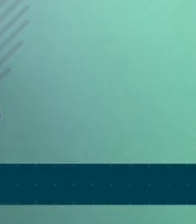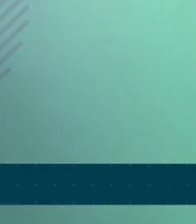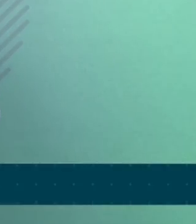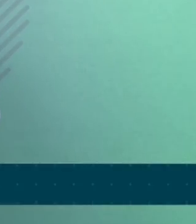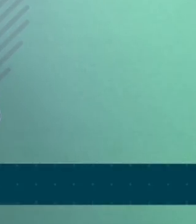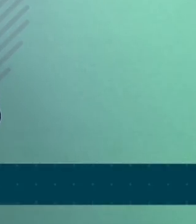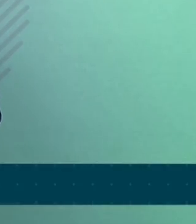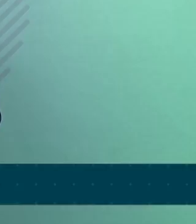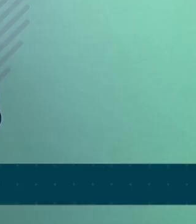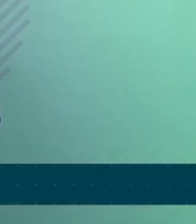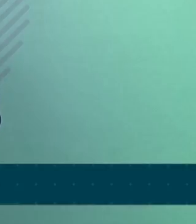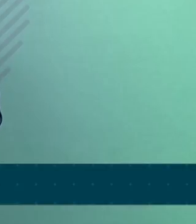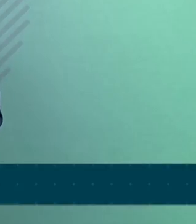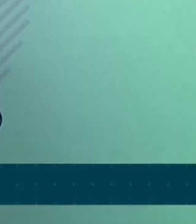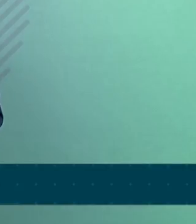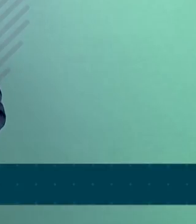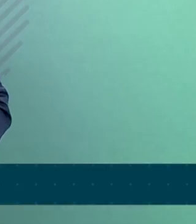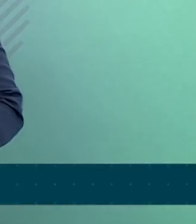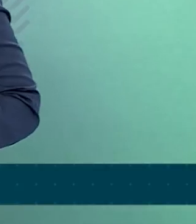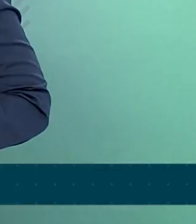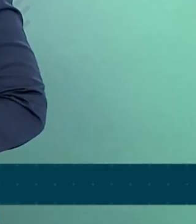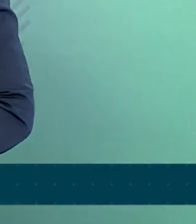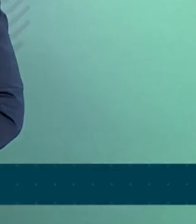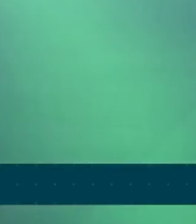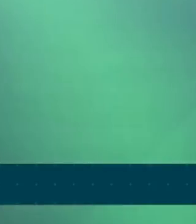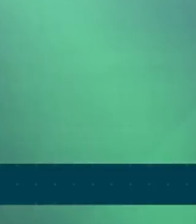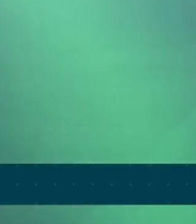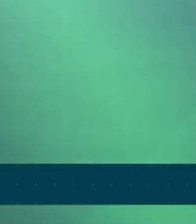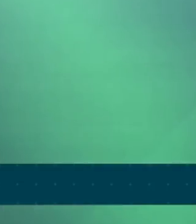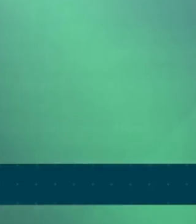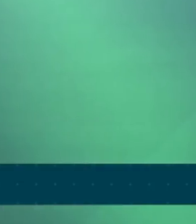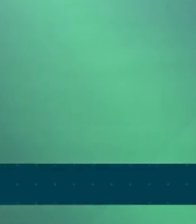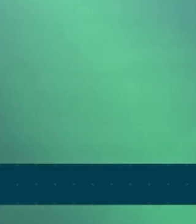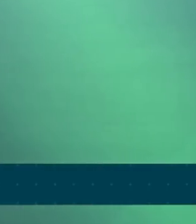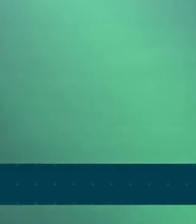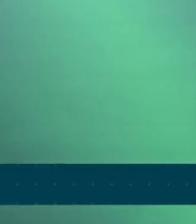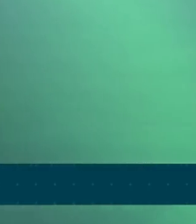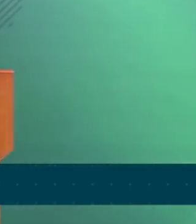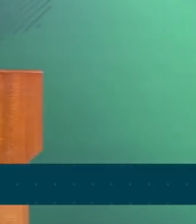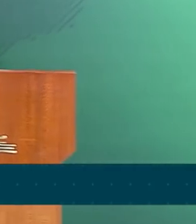então pessoal um bom dia paz e bem obrigado